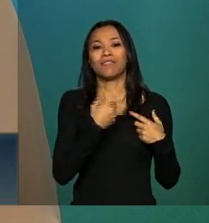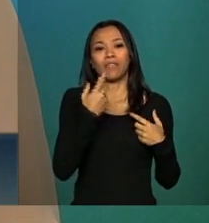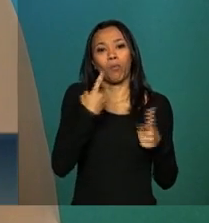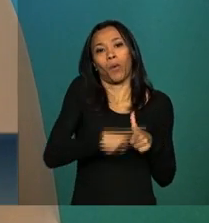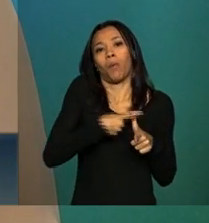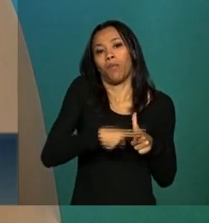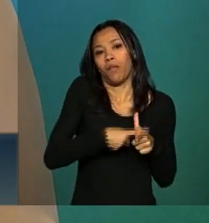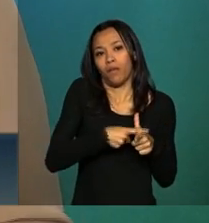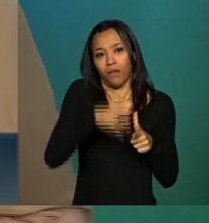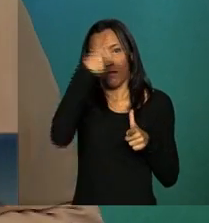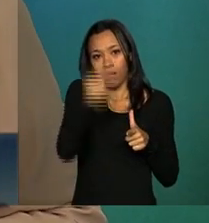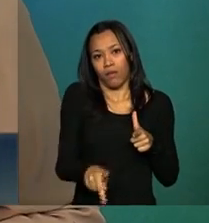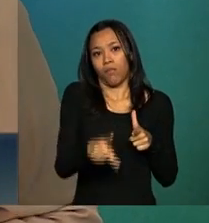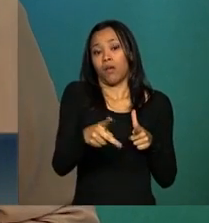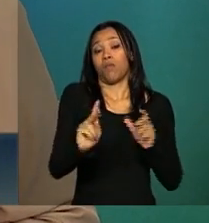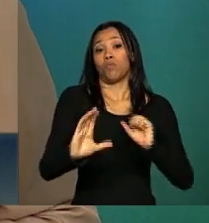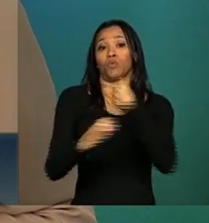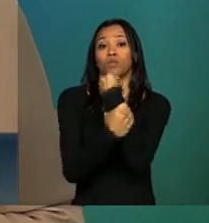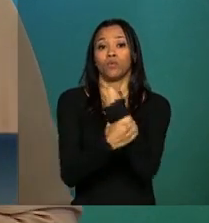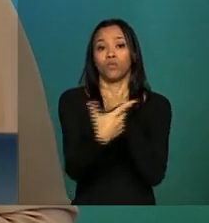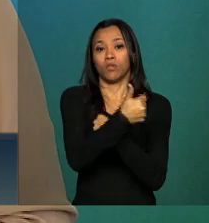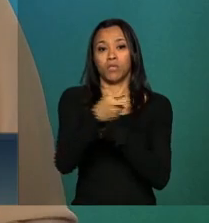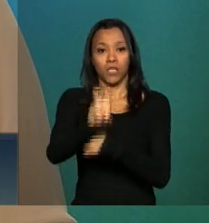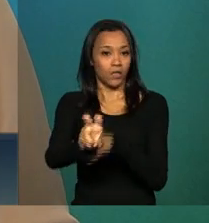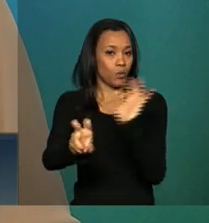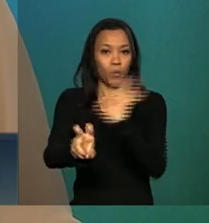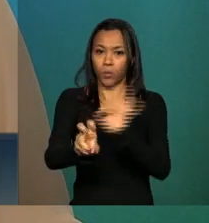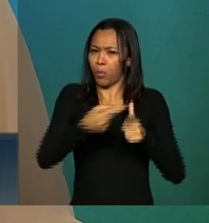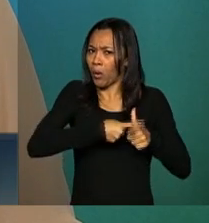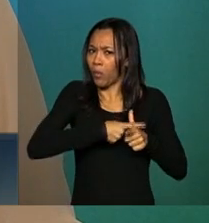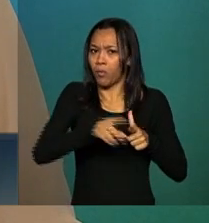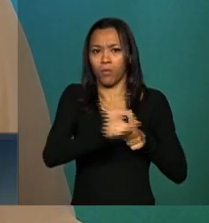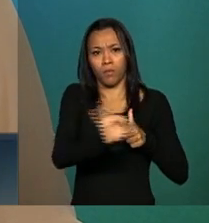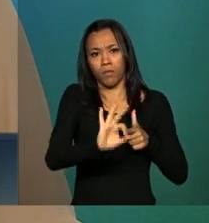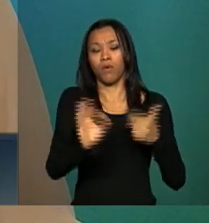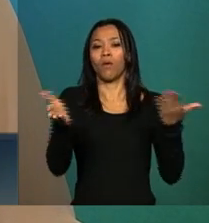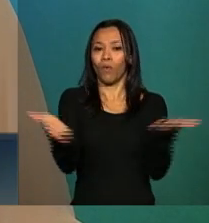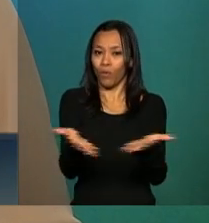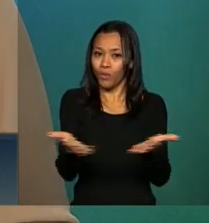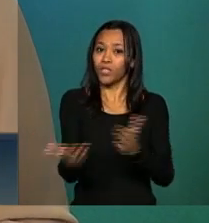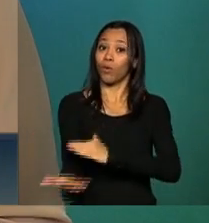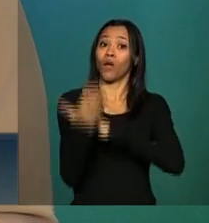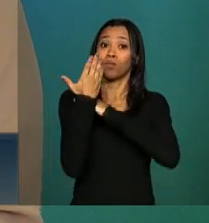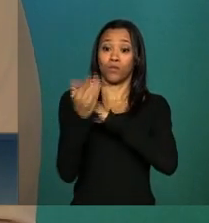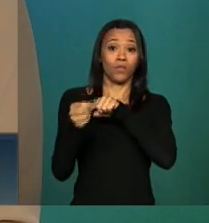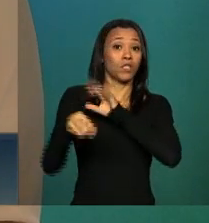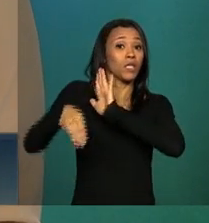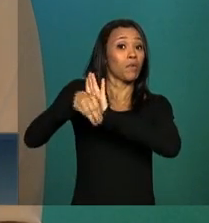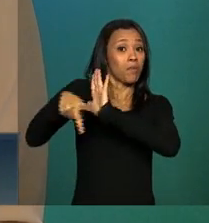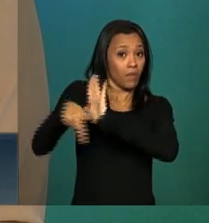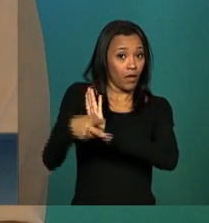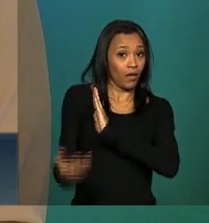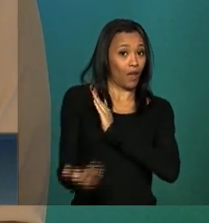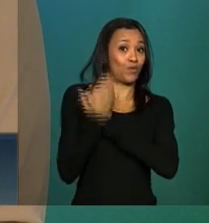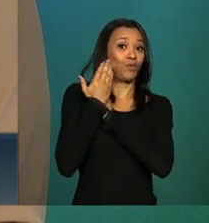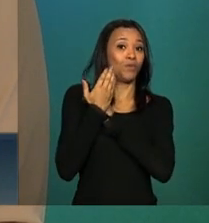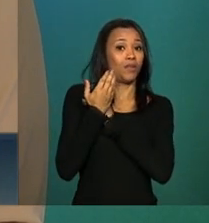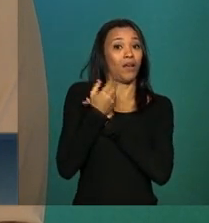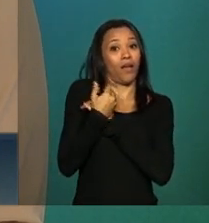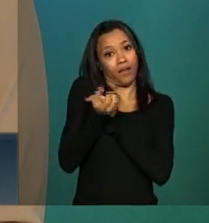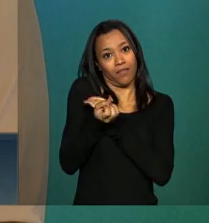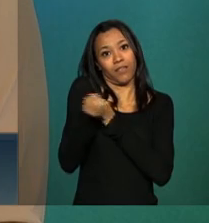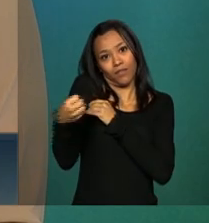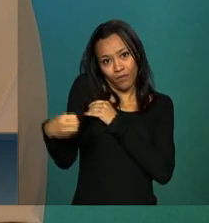de 2015. Isso já está acertado, se concretiza hoje com essa MP e nós vamos começar a vida nova. O que nós